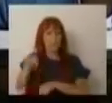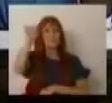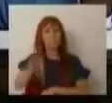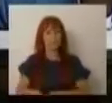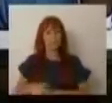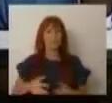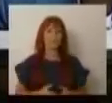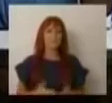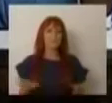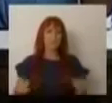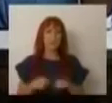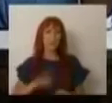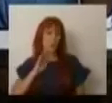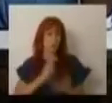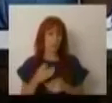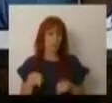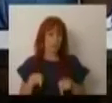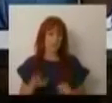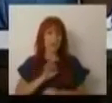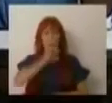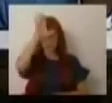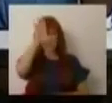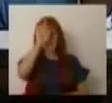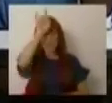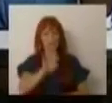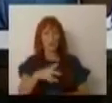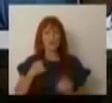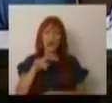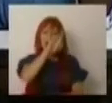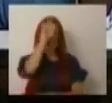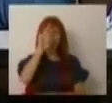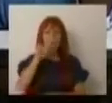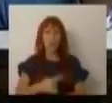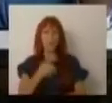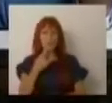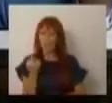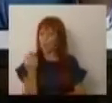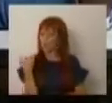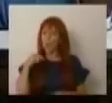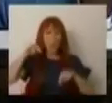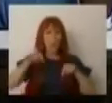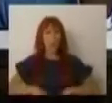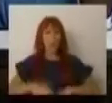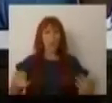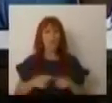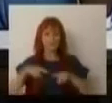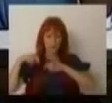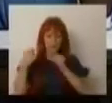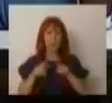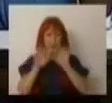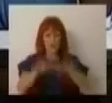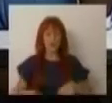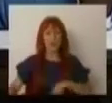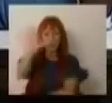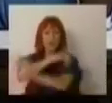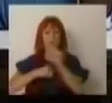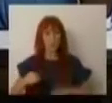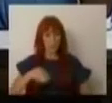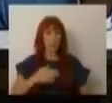situação. E em último lugar, Sr. Primeiro-Ministro, há uma questão que é muito recente, ainda hoje foi debatida no Parlamento Europeu,